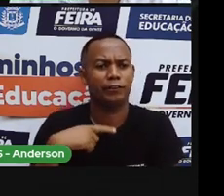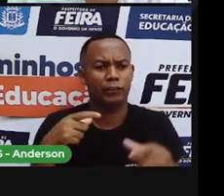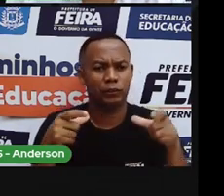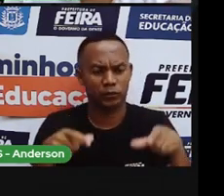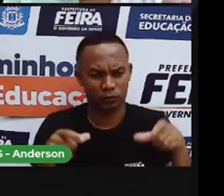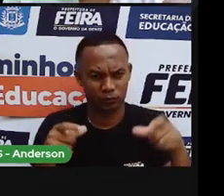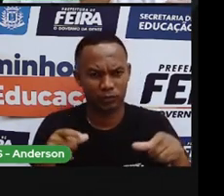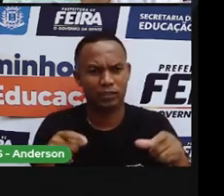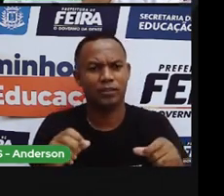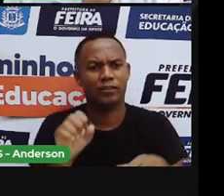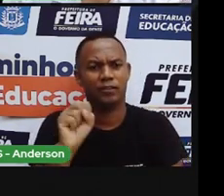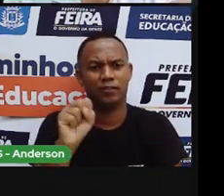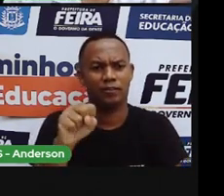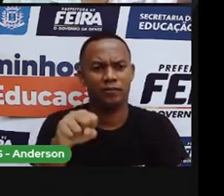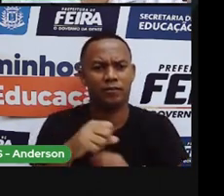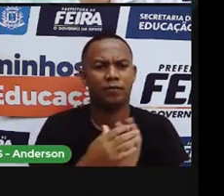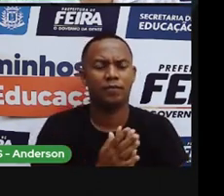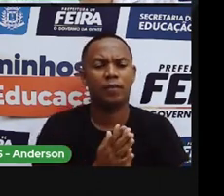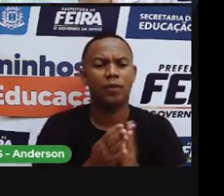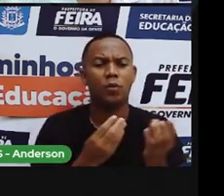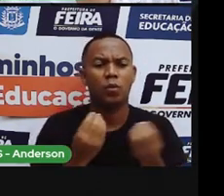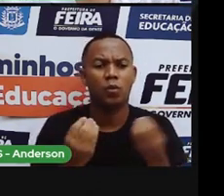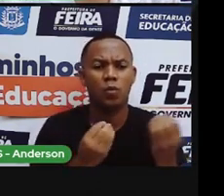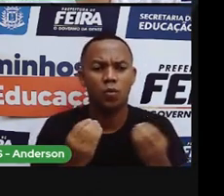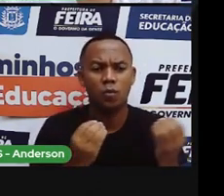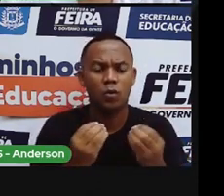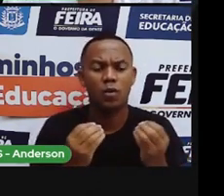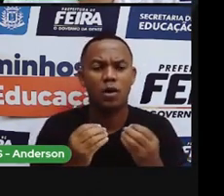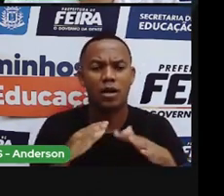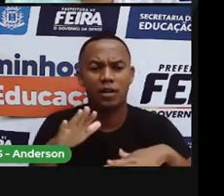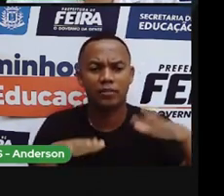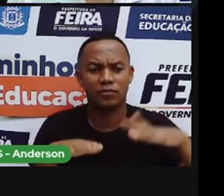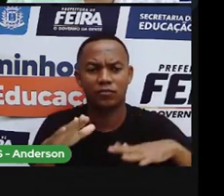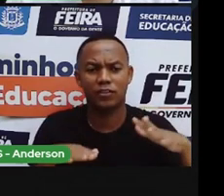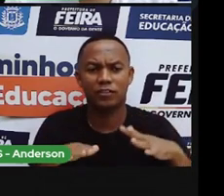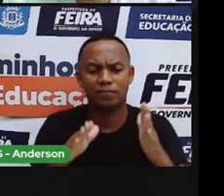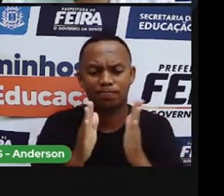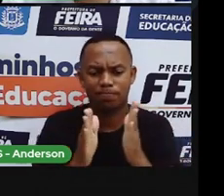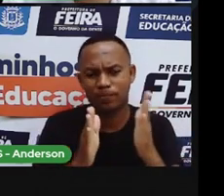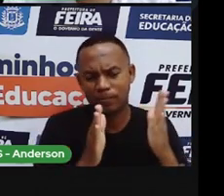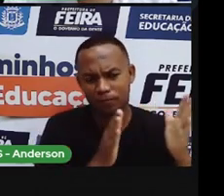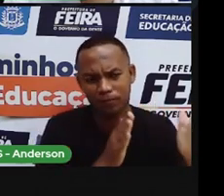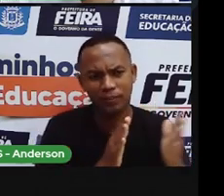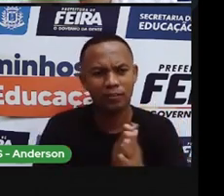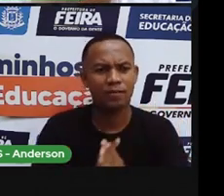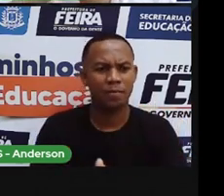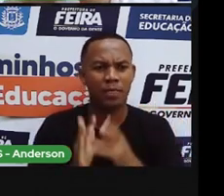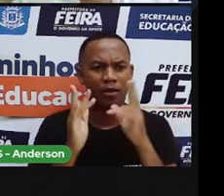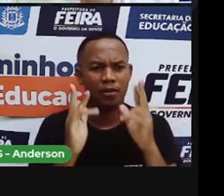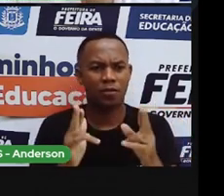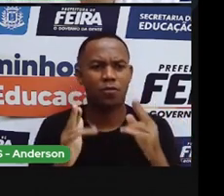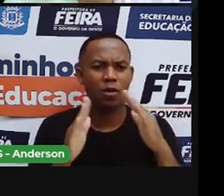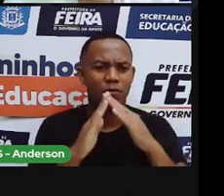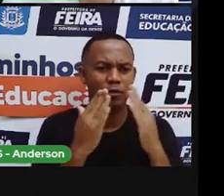todas as temperaturas e acabam por dividir, e eles acham a média. Como é na escola? Não pega a nota dos três ciclos